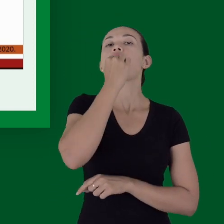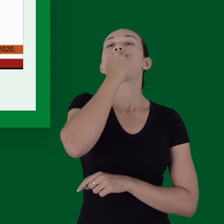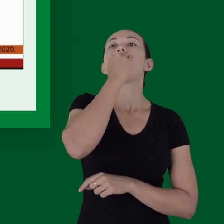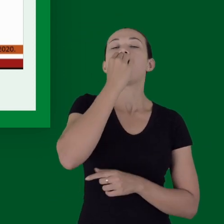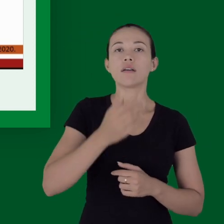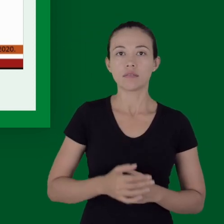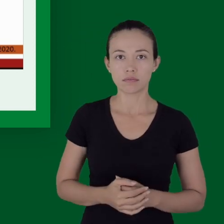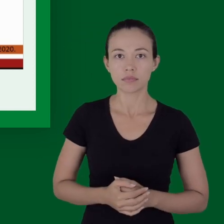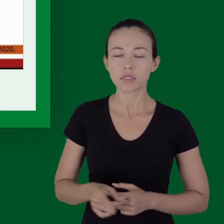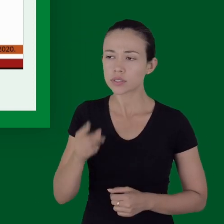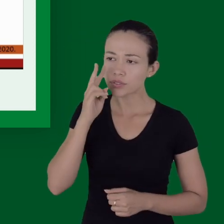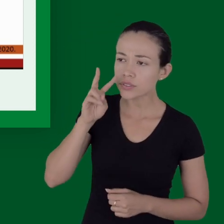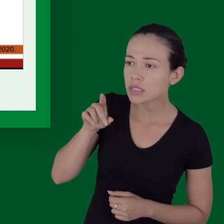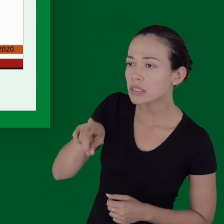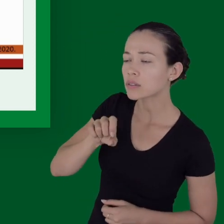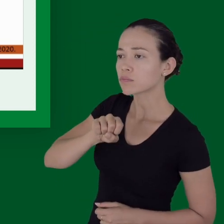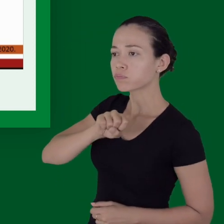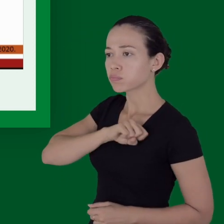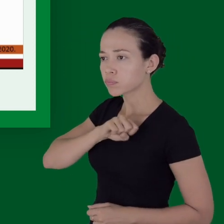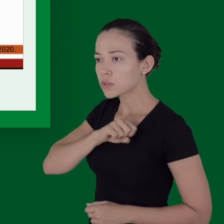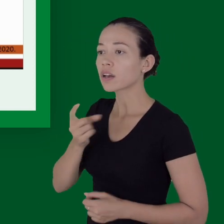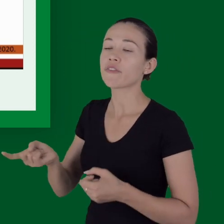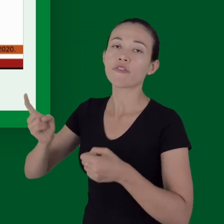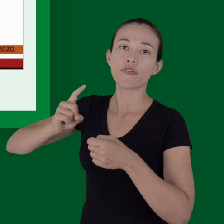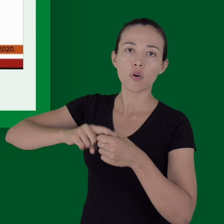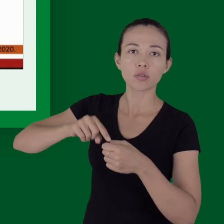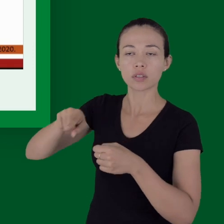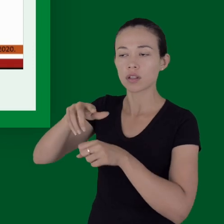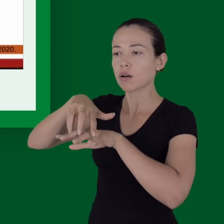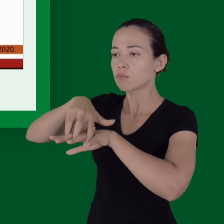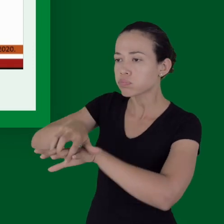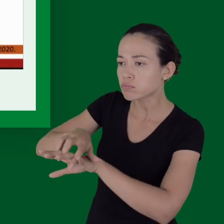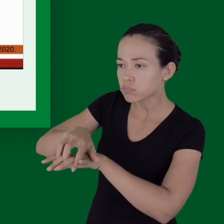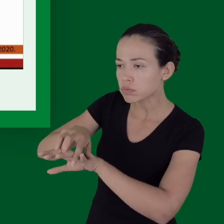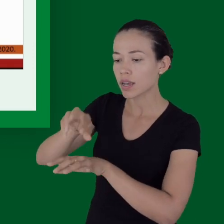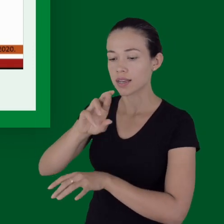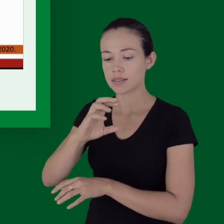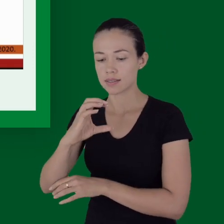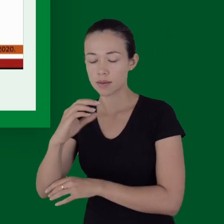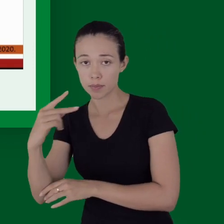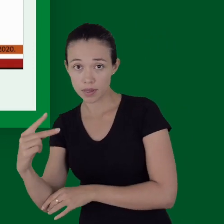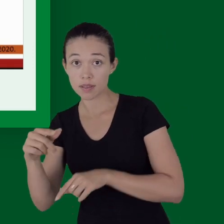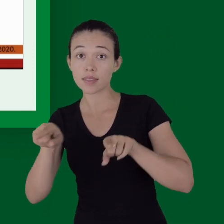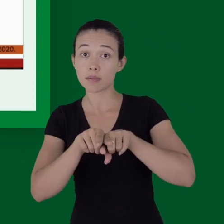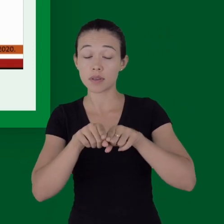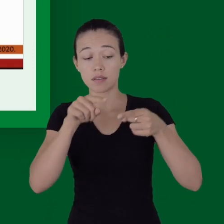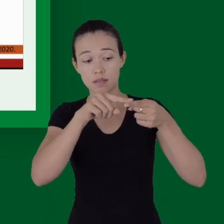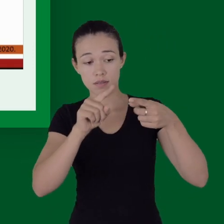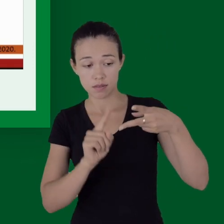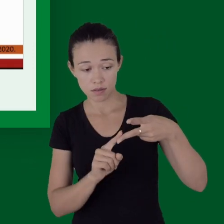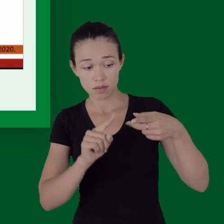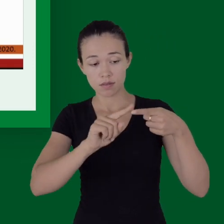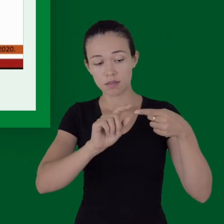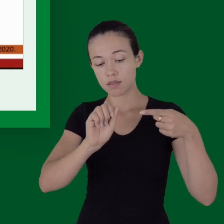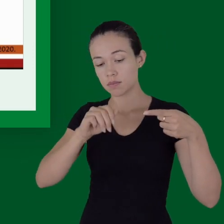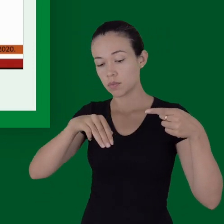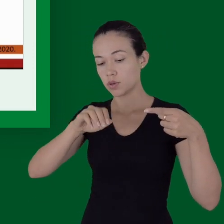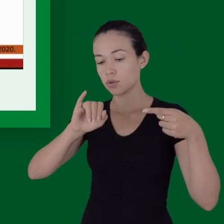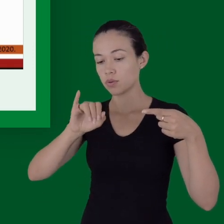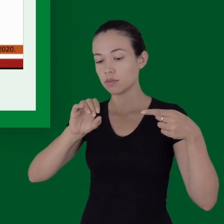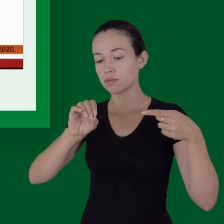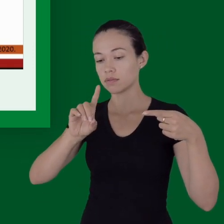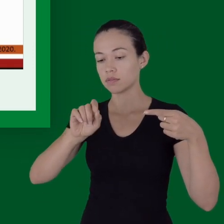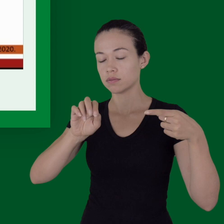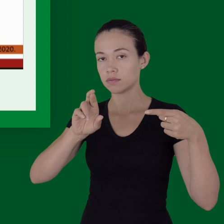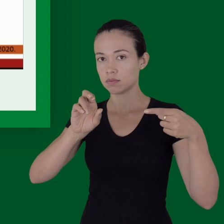ritmo chocável, a gente retorna a reanimação e aí já pode fazer amiodarona ou lidocaína,